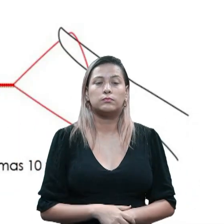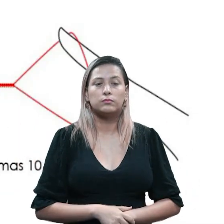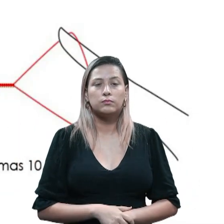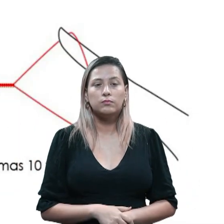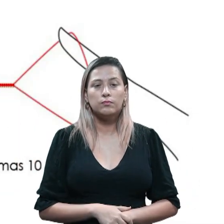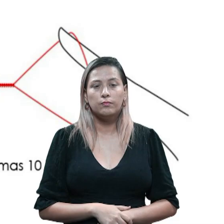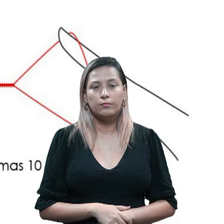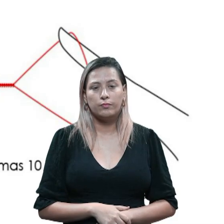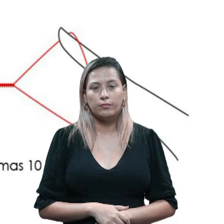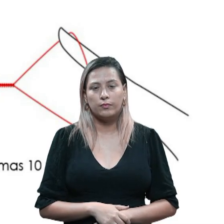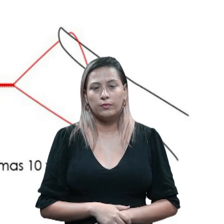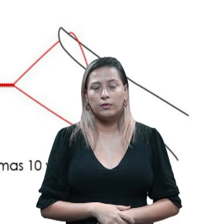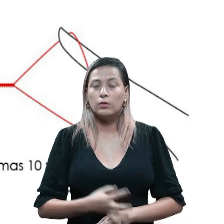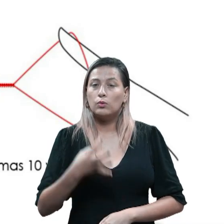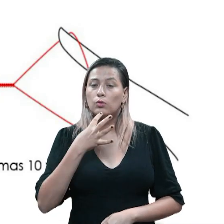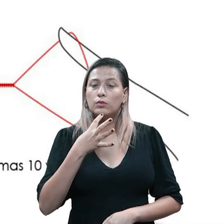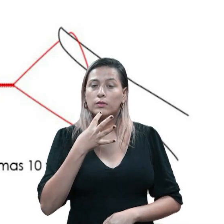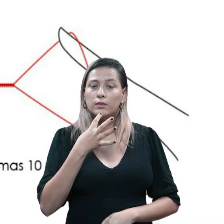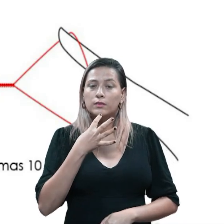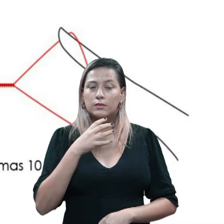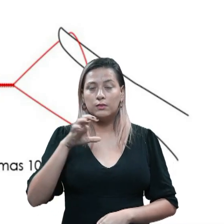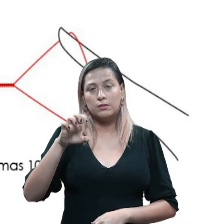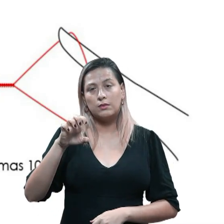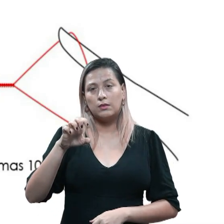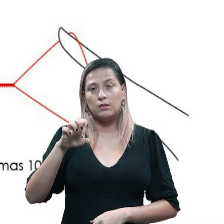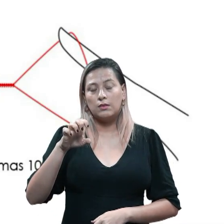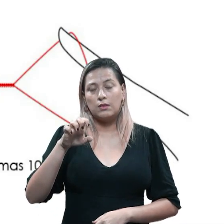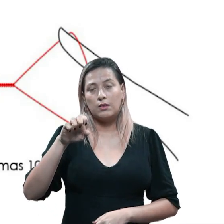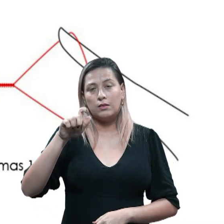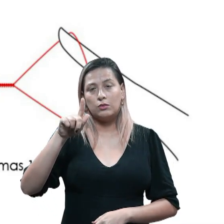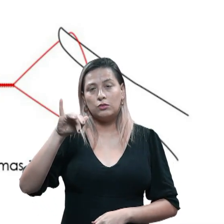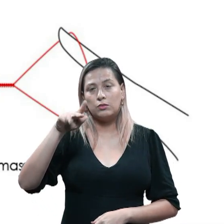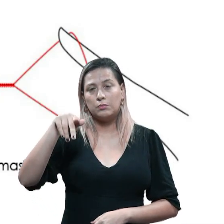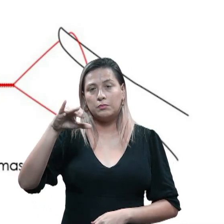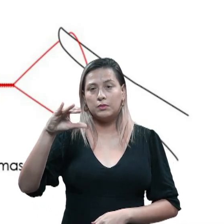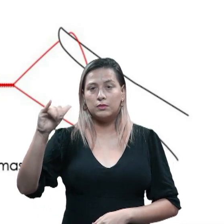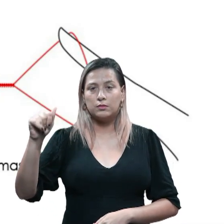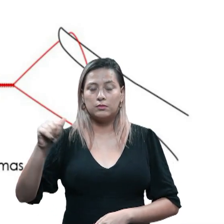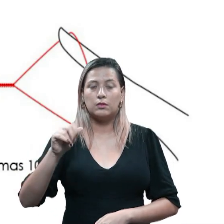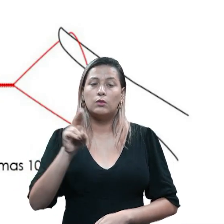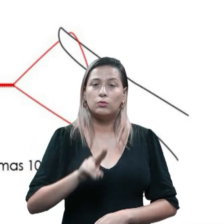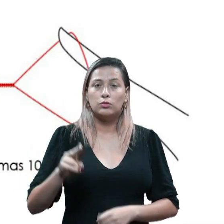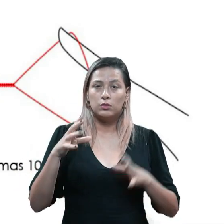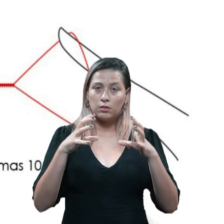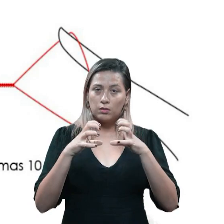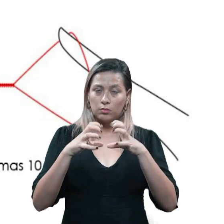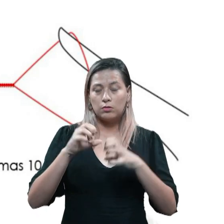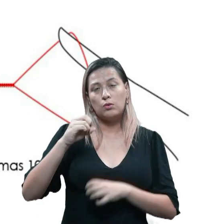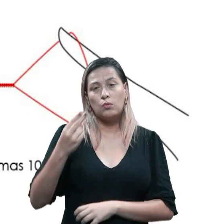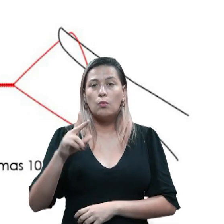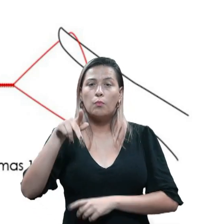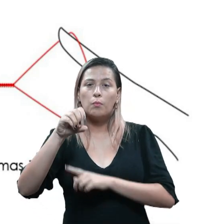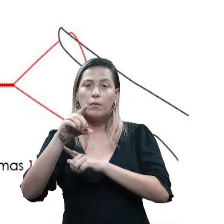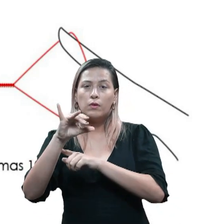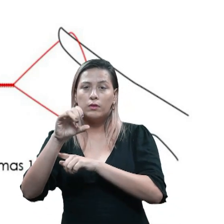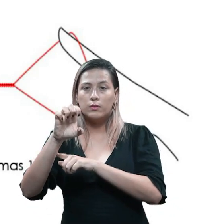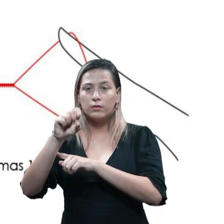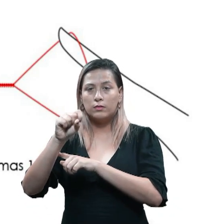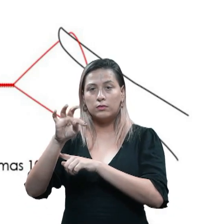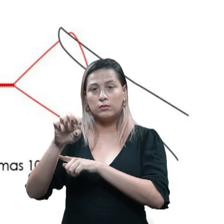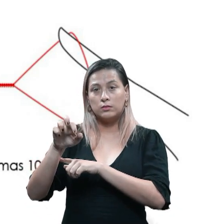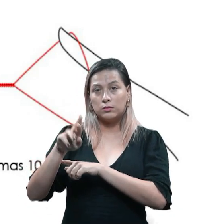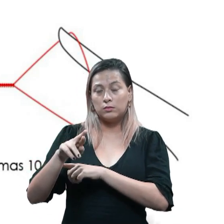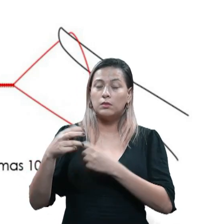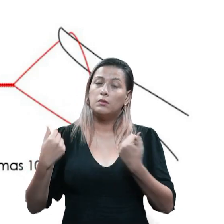também conhecida como depilação egípcia, utiliza-se a linha de algodão ou poliéster. A pele deve estar